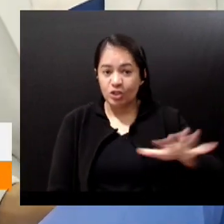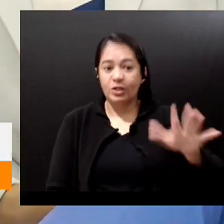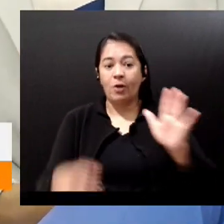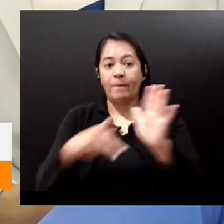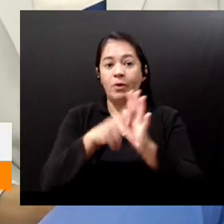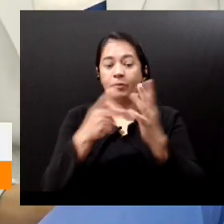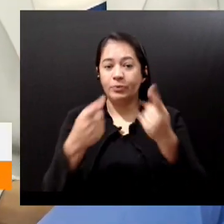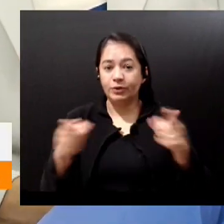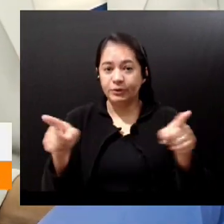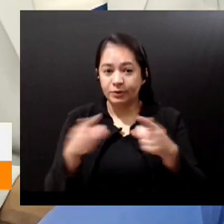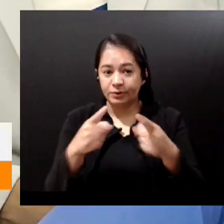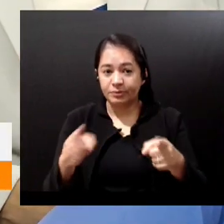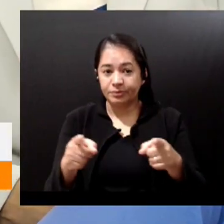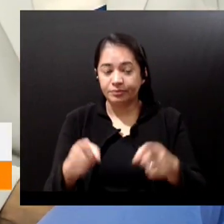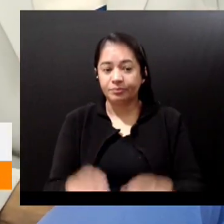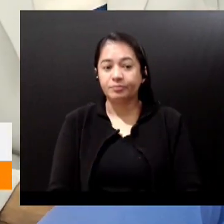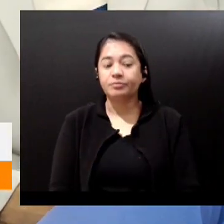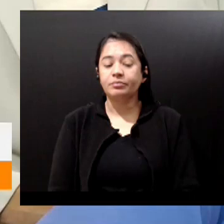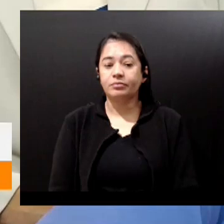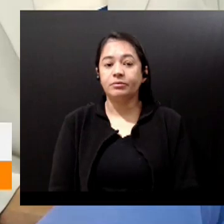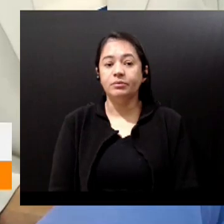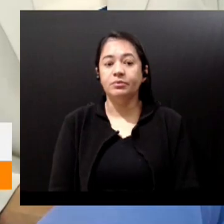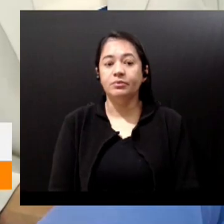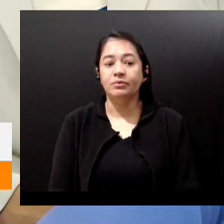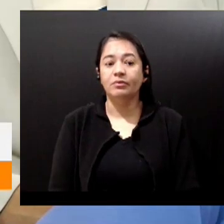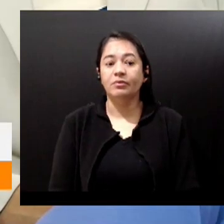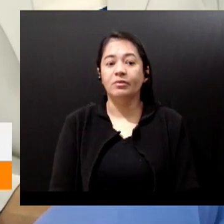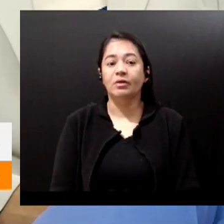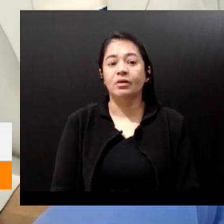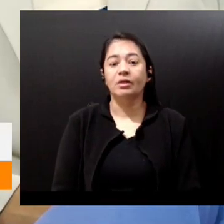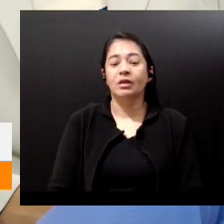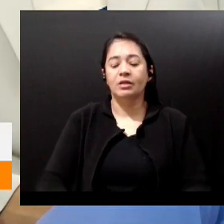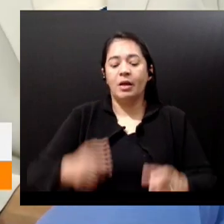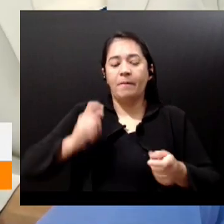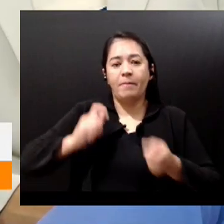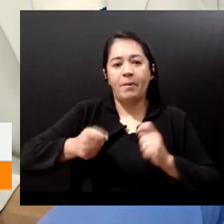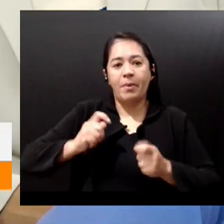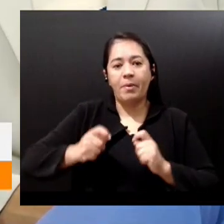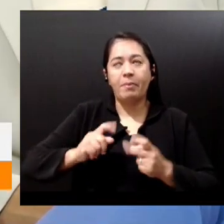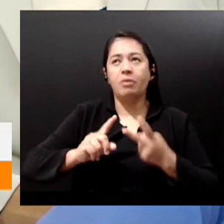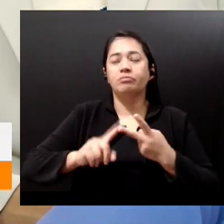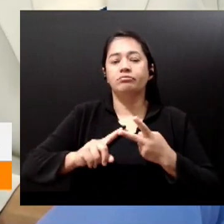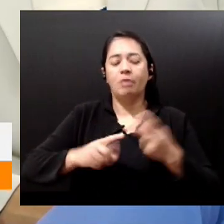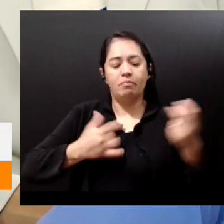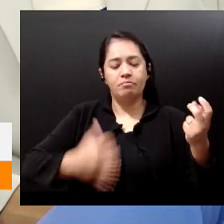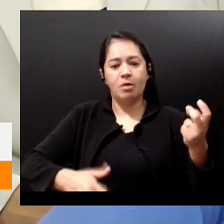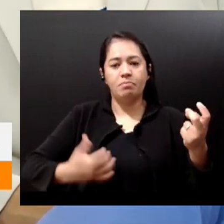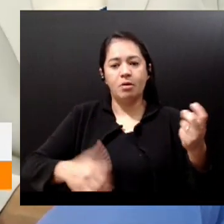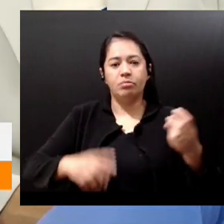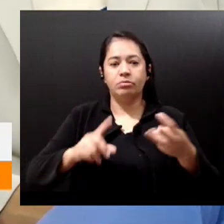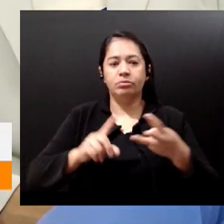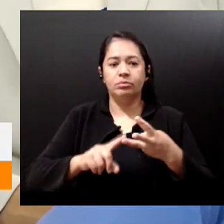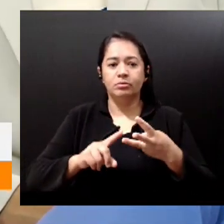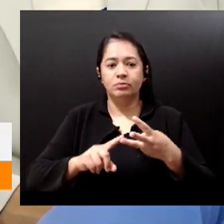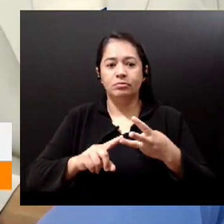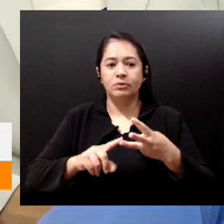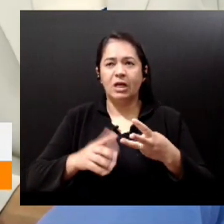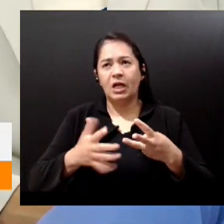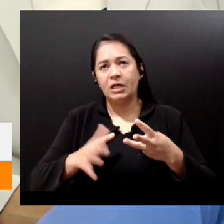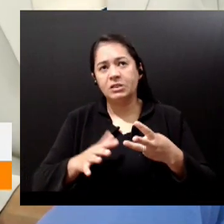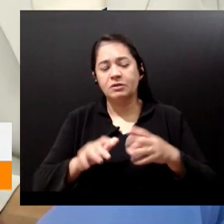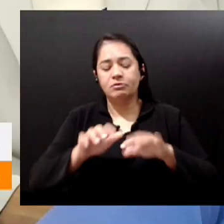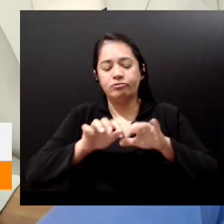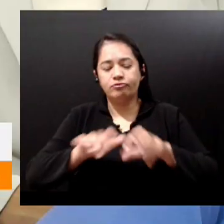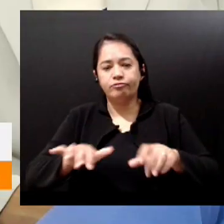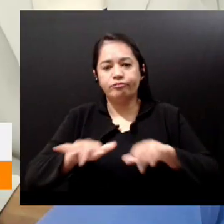vai compreender, que é a chamada cozinha, que é o baterista, que é o baixista, às vezes até o tecladista, o guitarrista. A